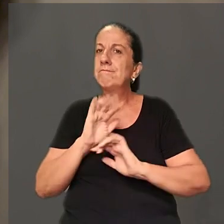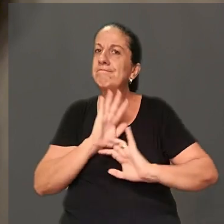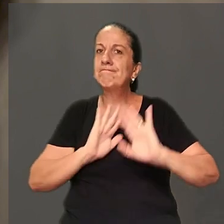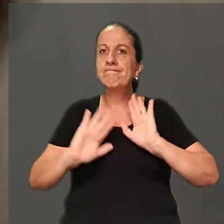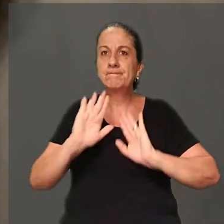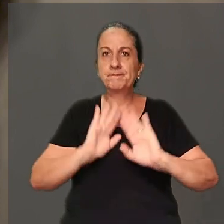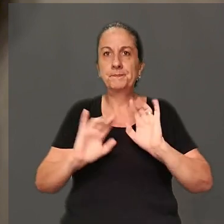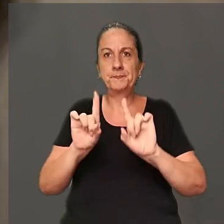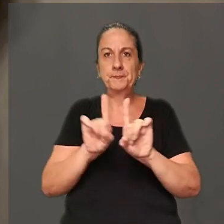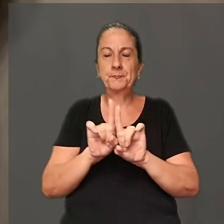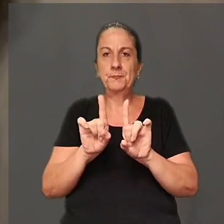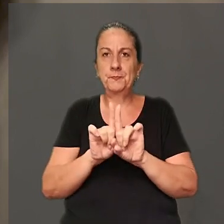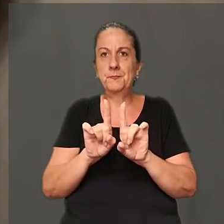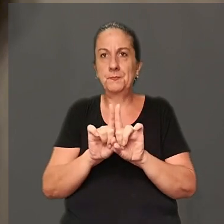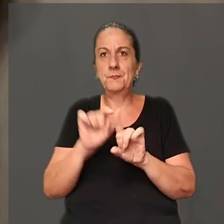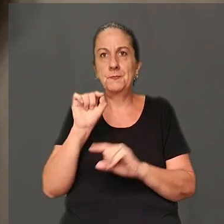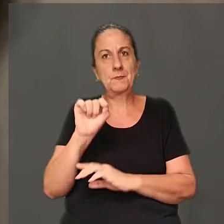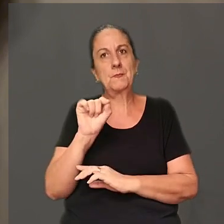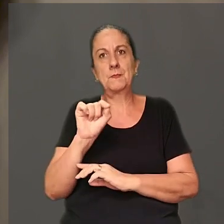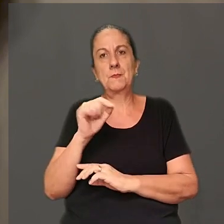preparei para